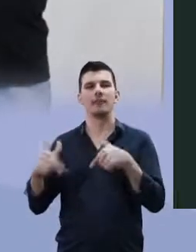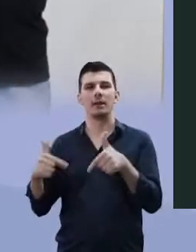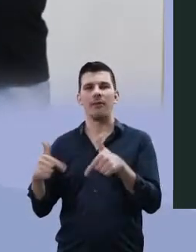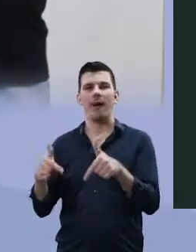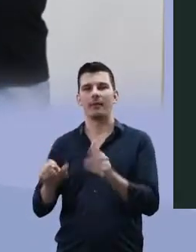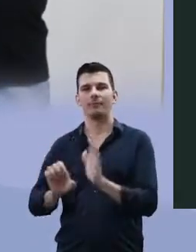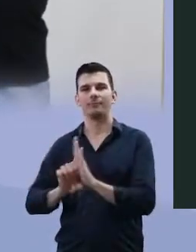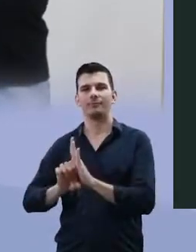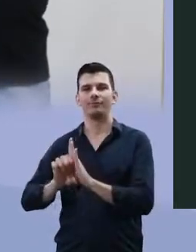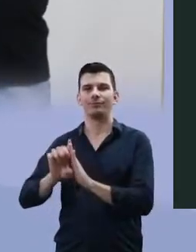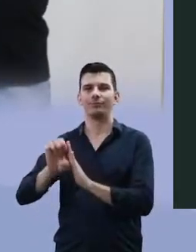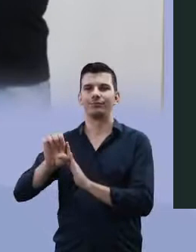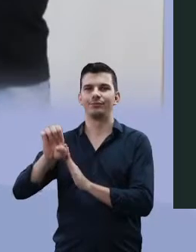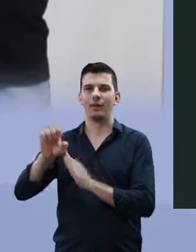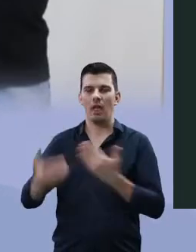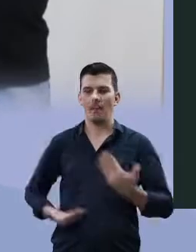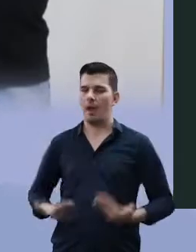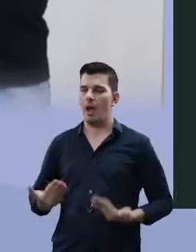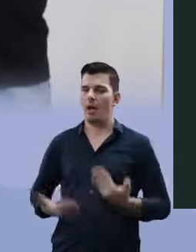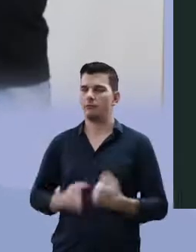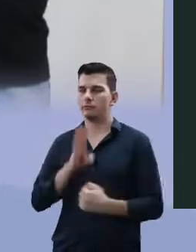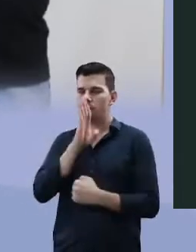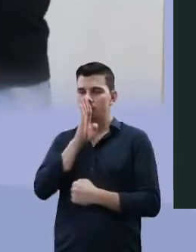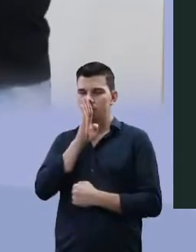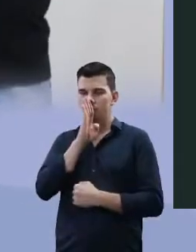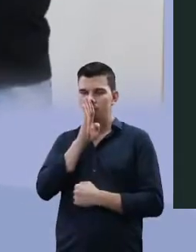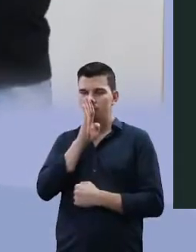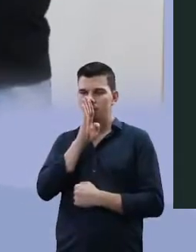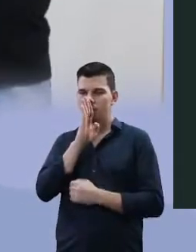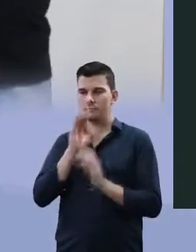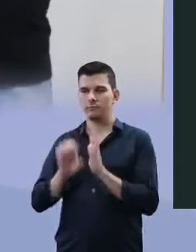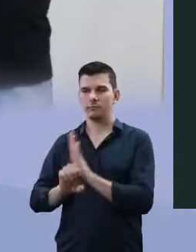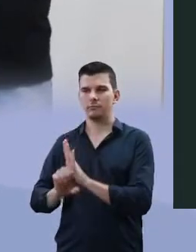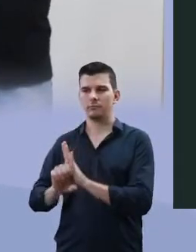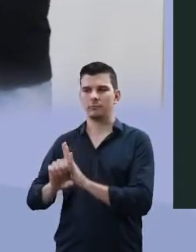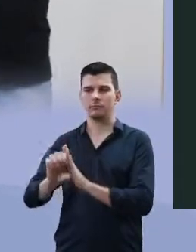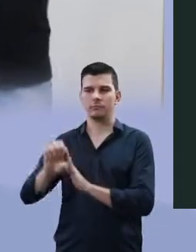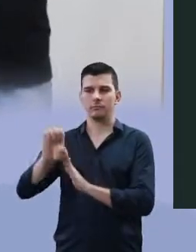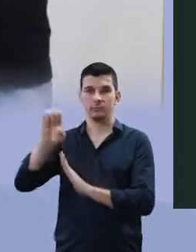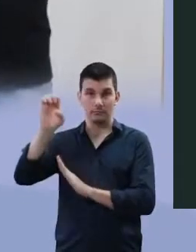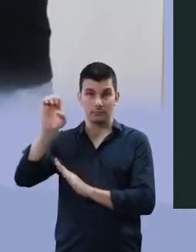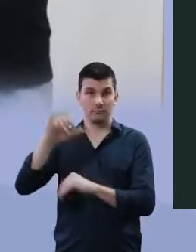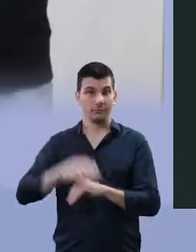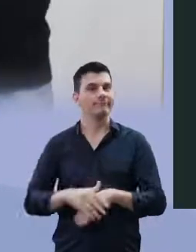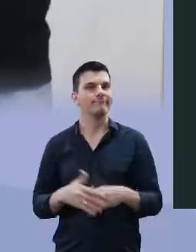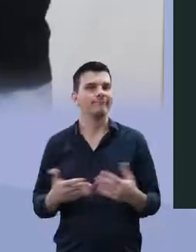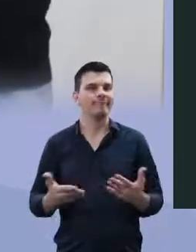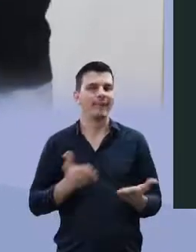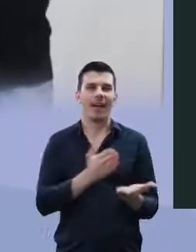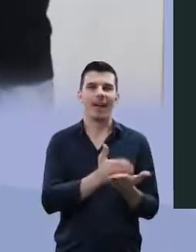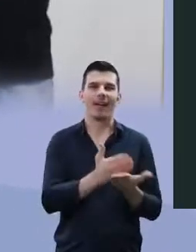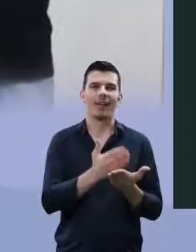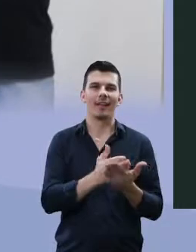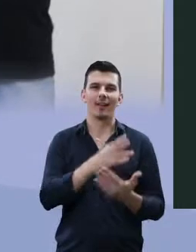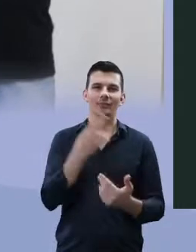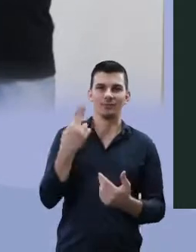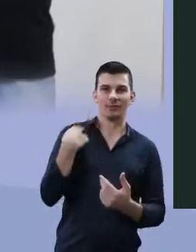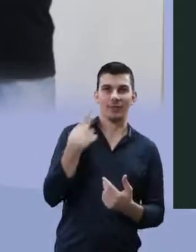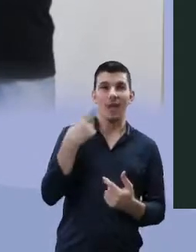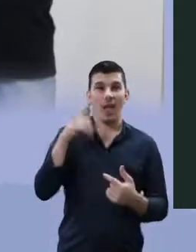serviço? Os empregados domésticos, ou as empregadas domésticas, na sua grande maioria, negras.